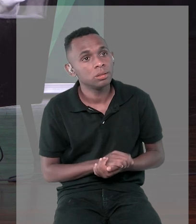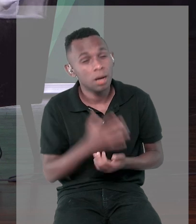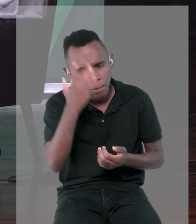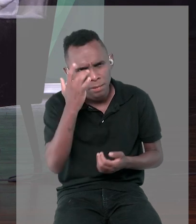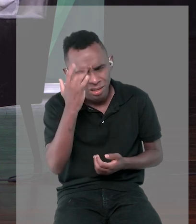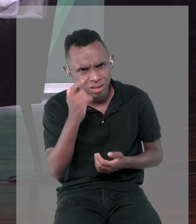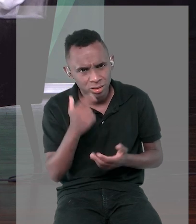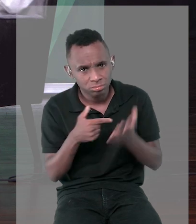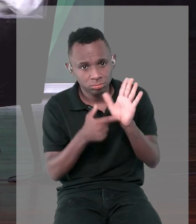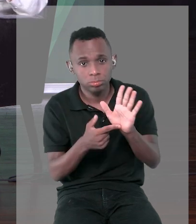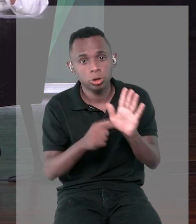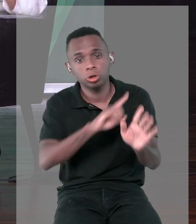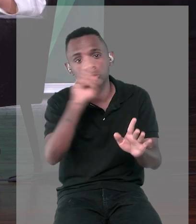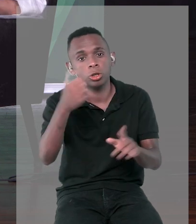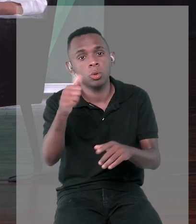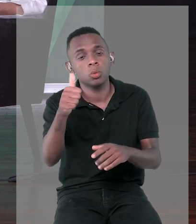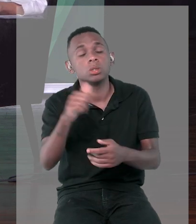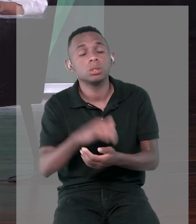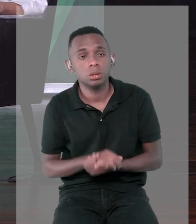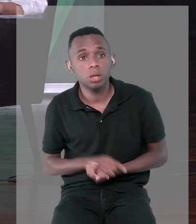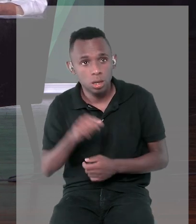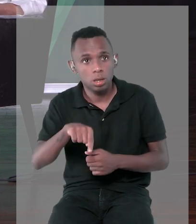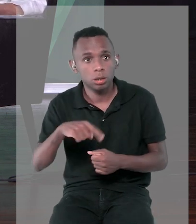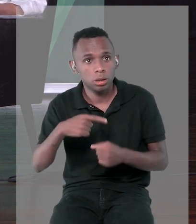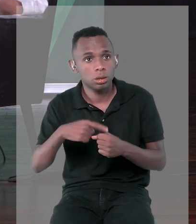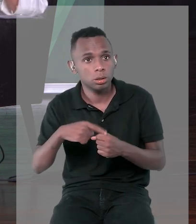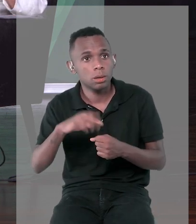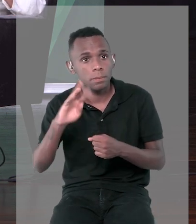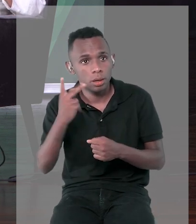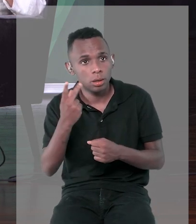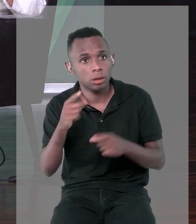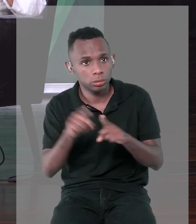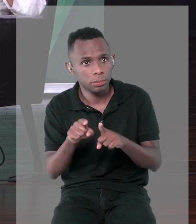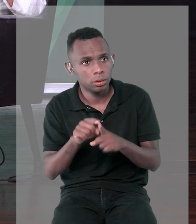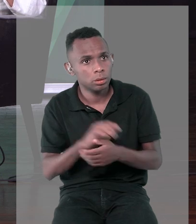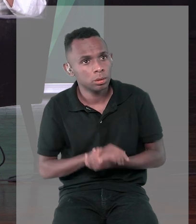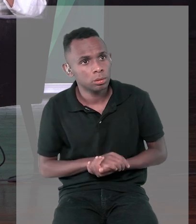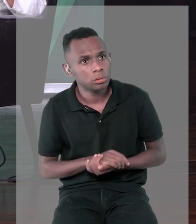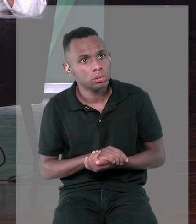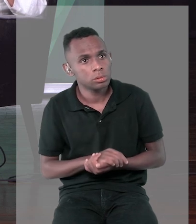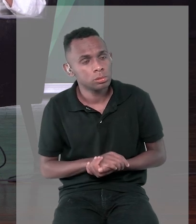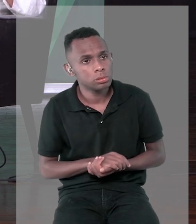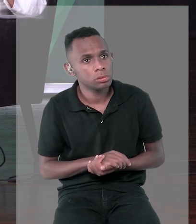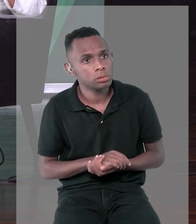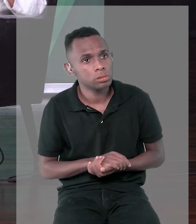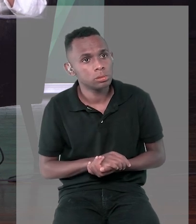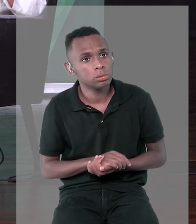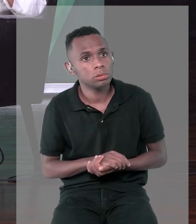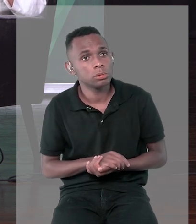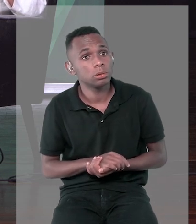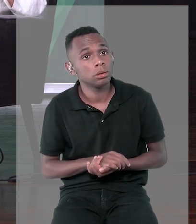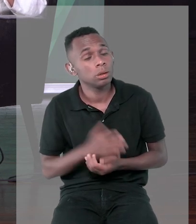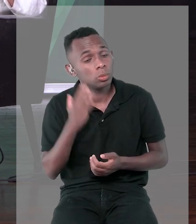amanhã, lançado né? Depois? agora. É, dia 11, né? Dia 11? É. Aqui em Belo Horizonte. Em Belo Horizonte também? É? Sim. Agora, eu